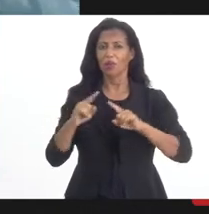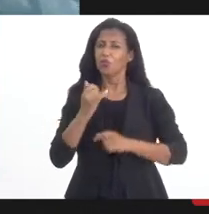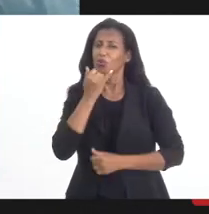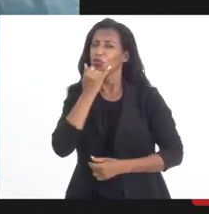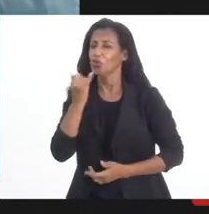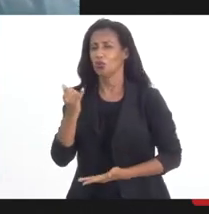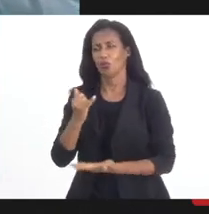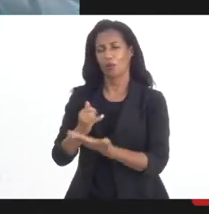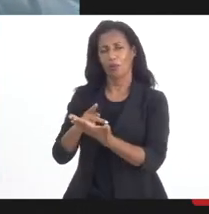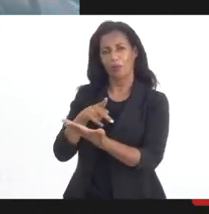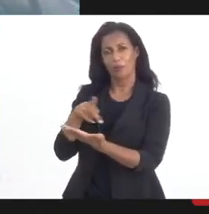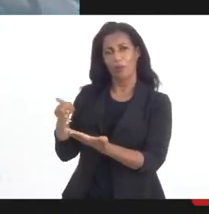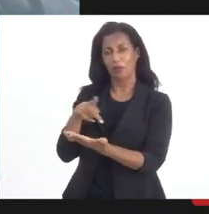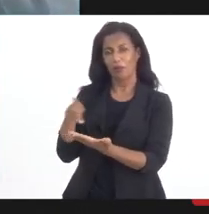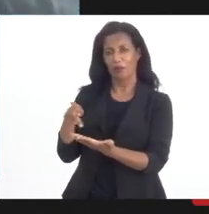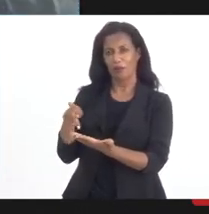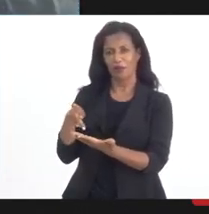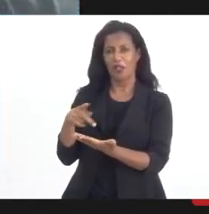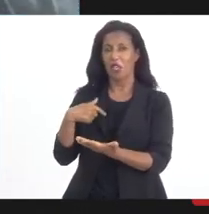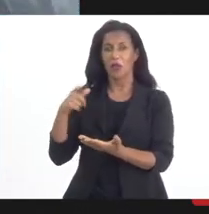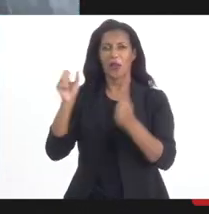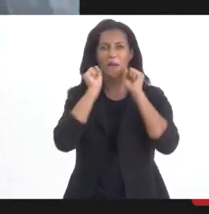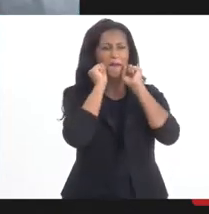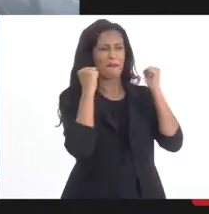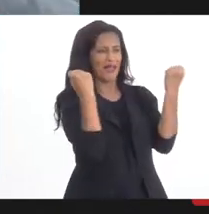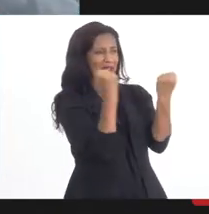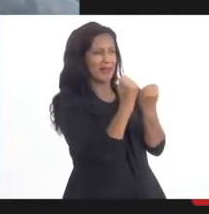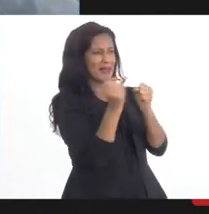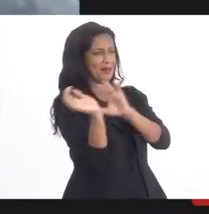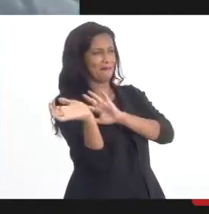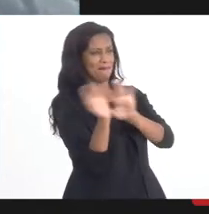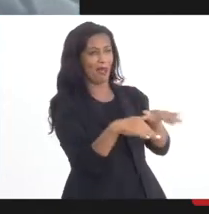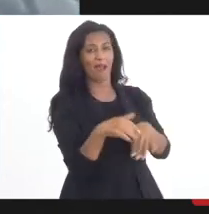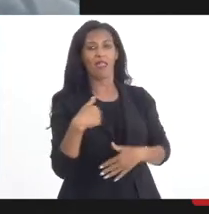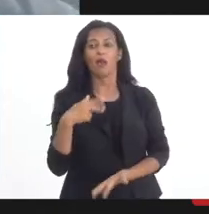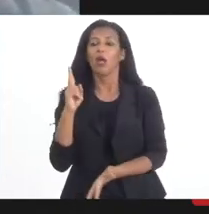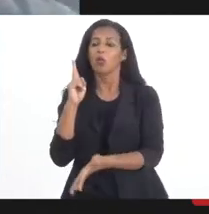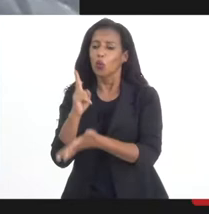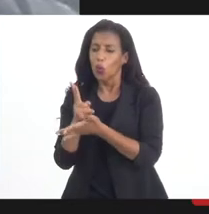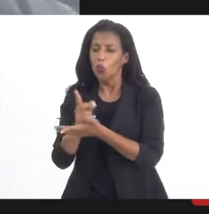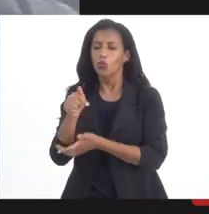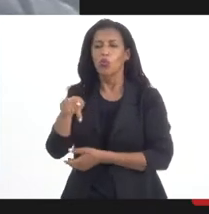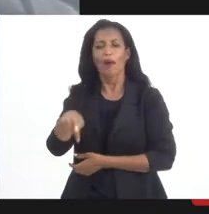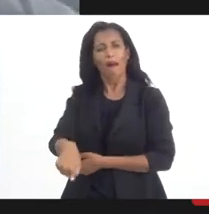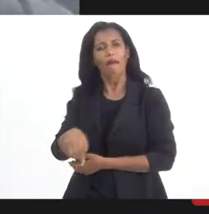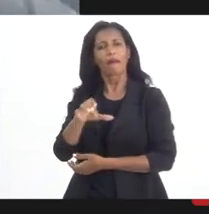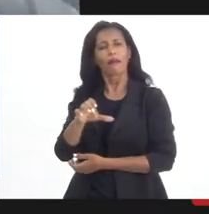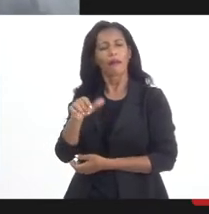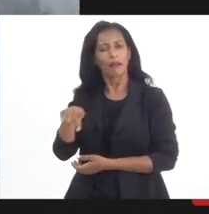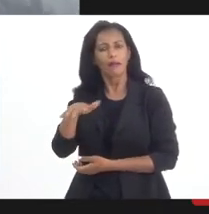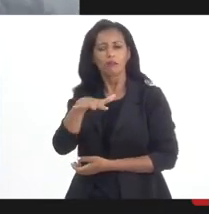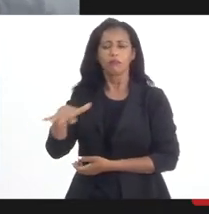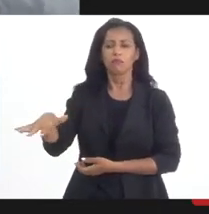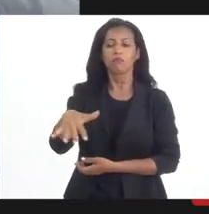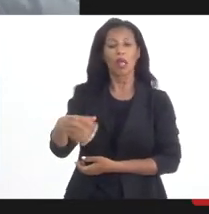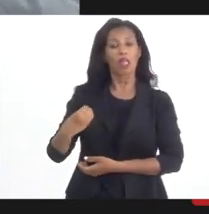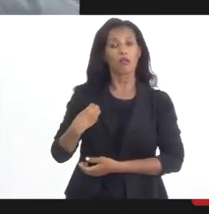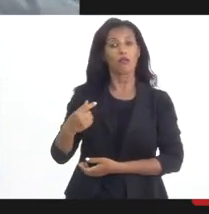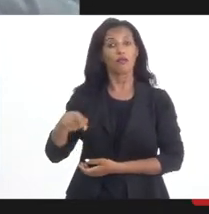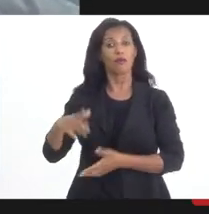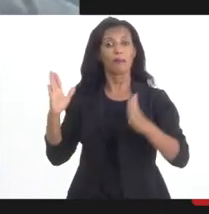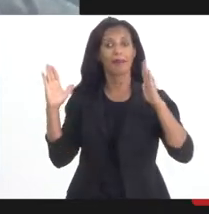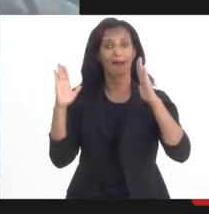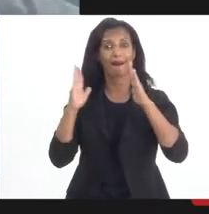professor Lloyd, eu não pretendo ir para o Maracanã, eu pretendo continuar trabalhando aqui na Zona Oeste, porque eu moro aqui,